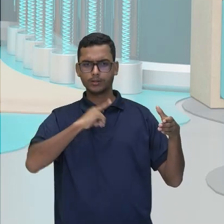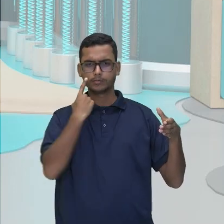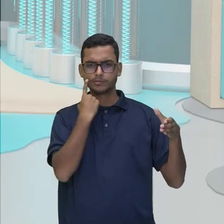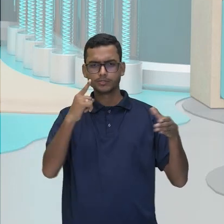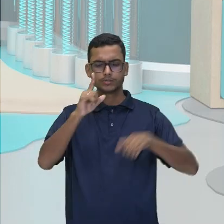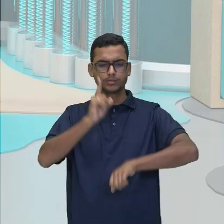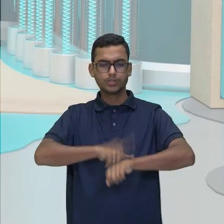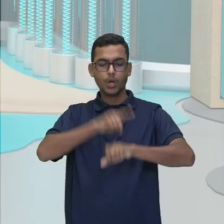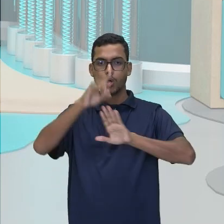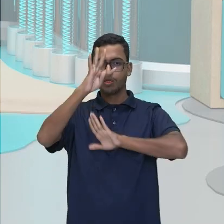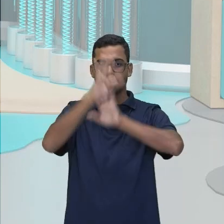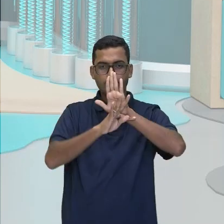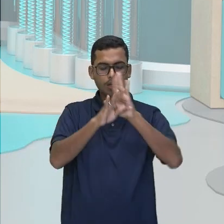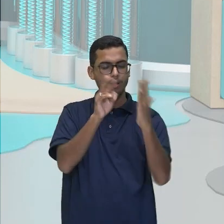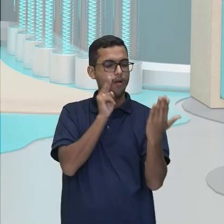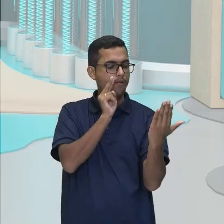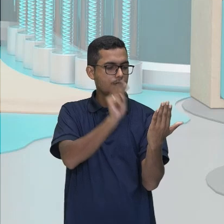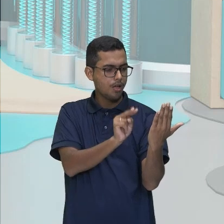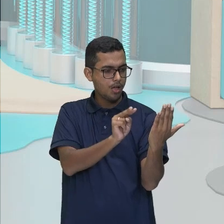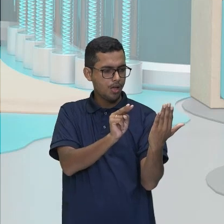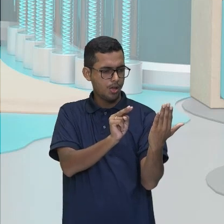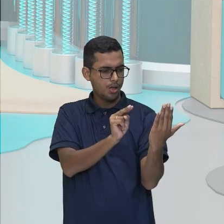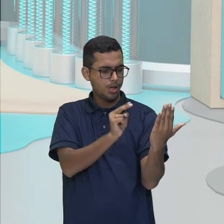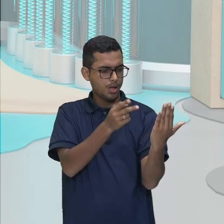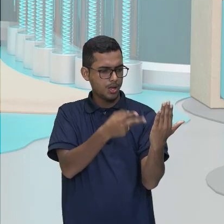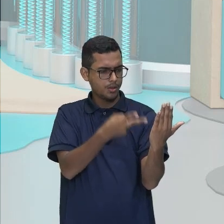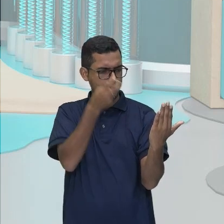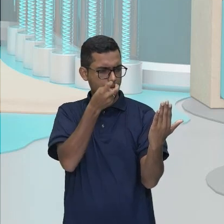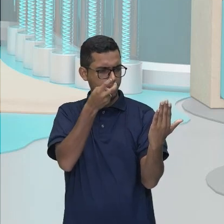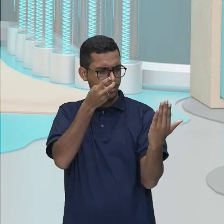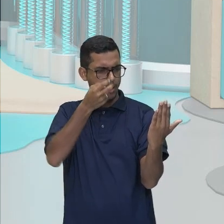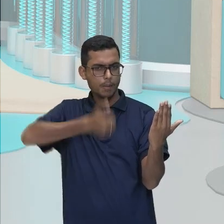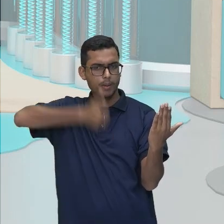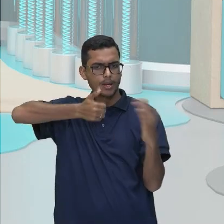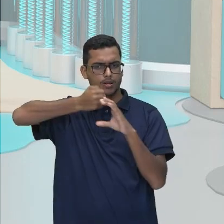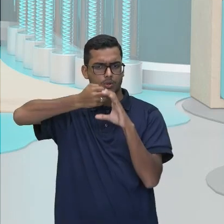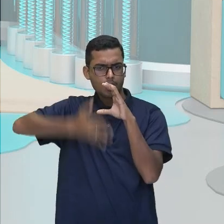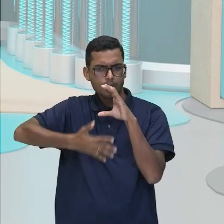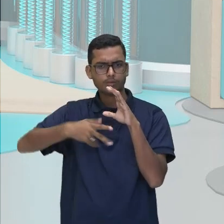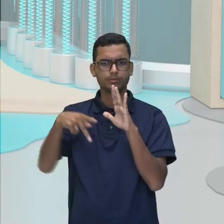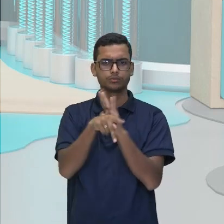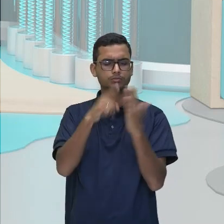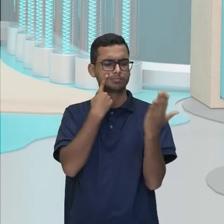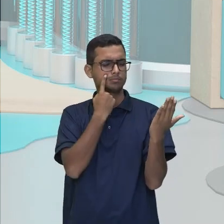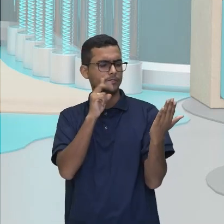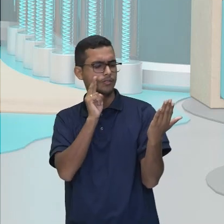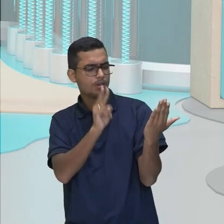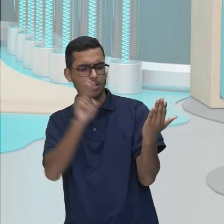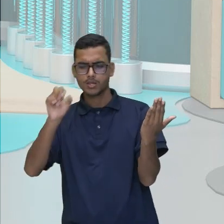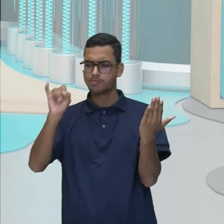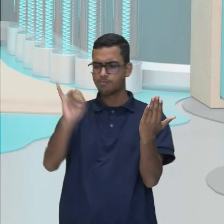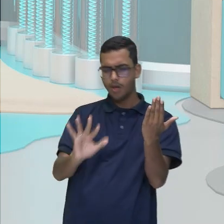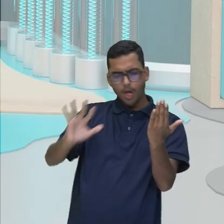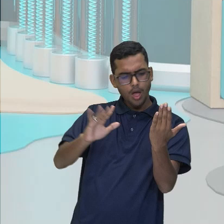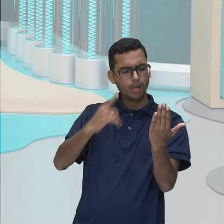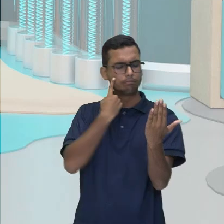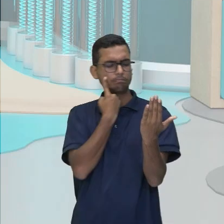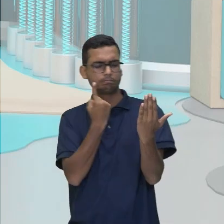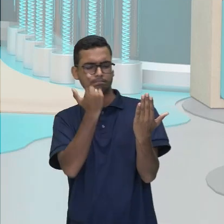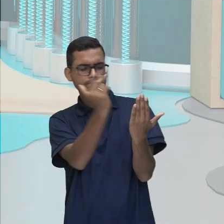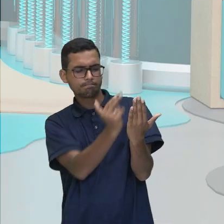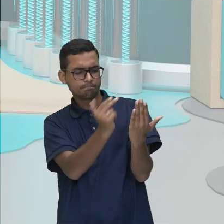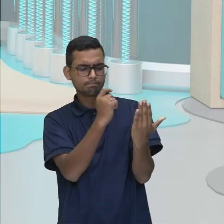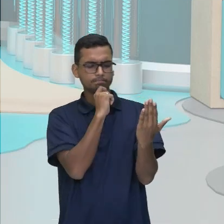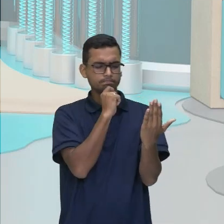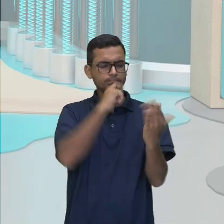um texto, você vê logo as primeiras características dele, não é? Você vê a imagem, não é? A ilustração, vê